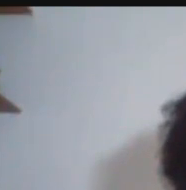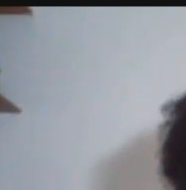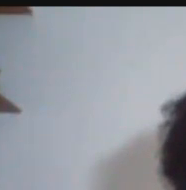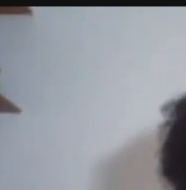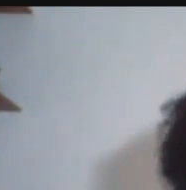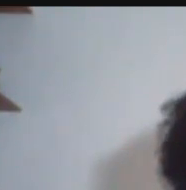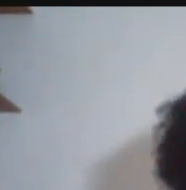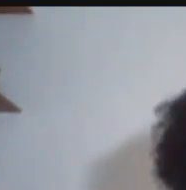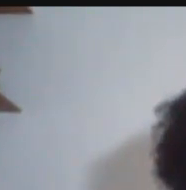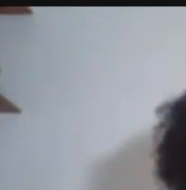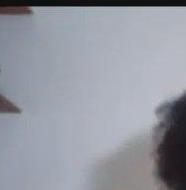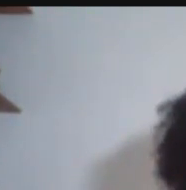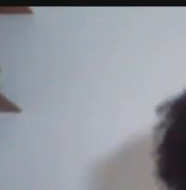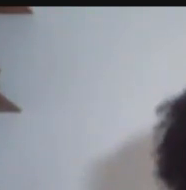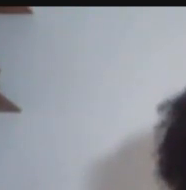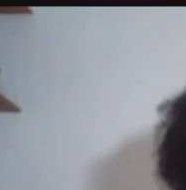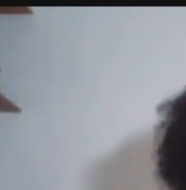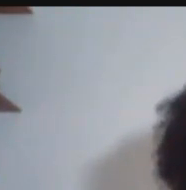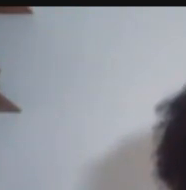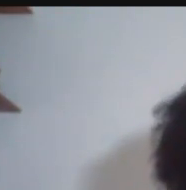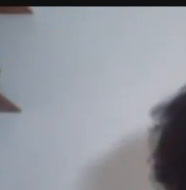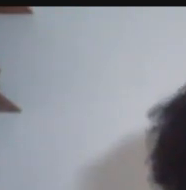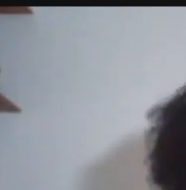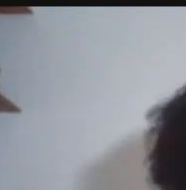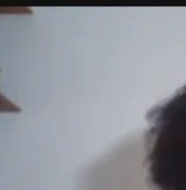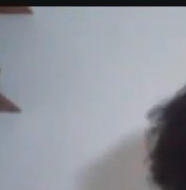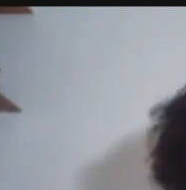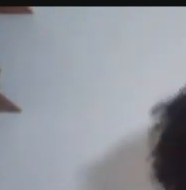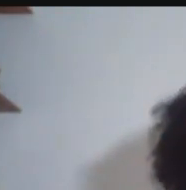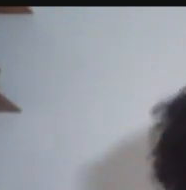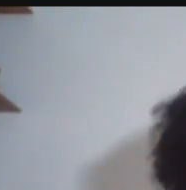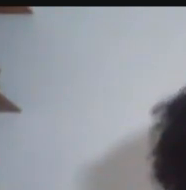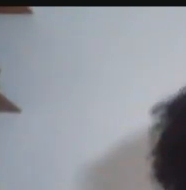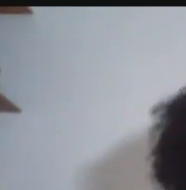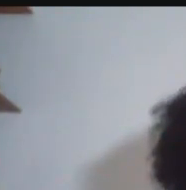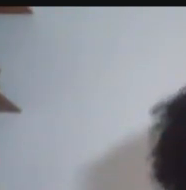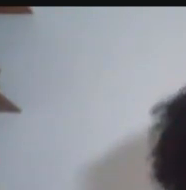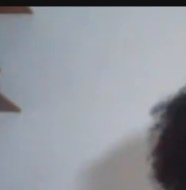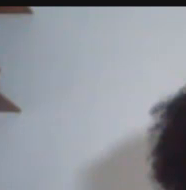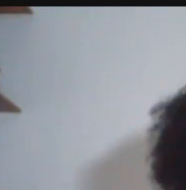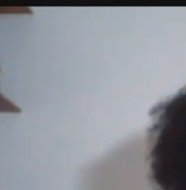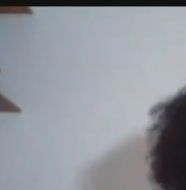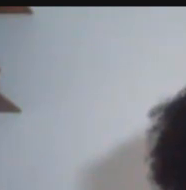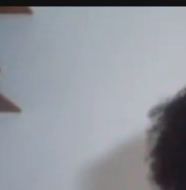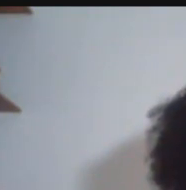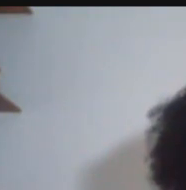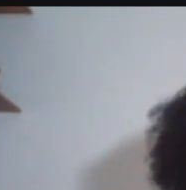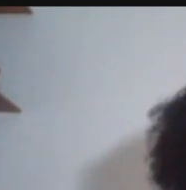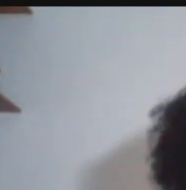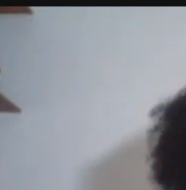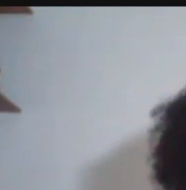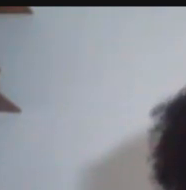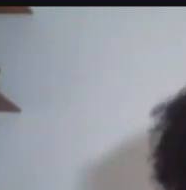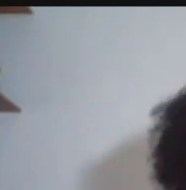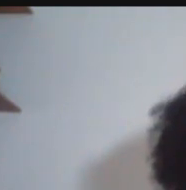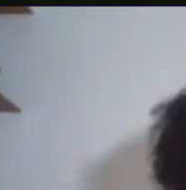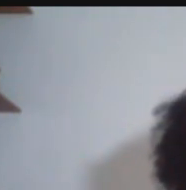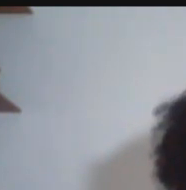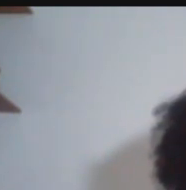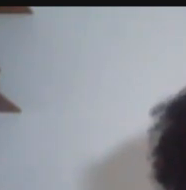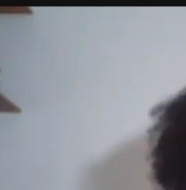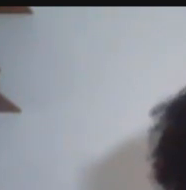simples de educar. Então vamos lá? Leonardo, seja bem-vindo,